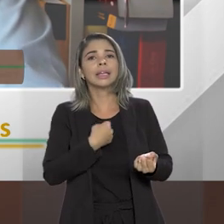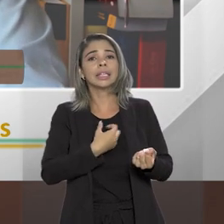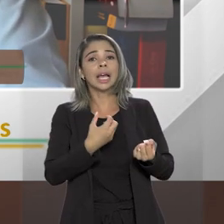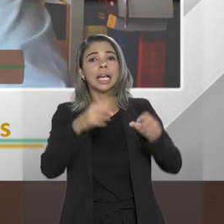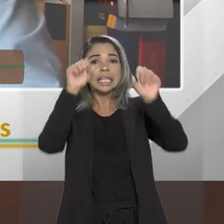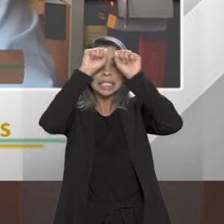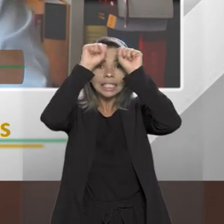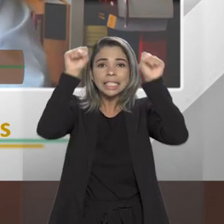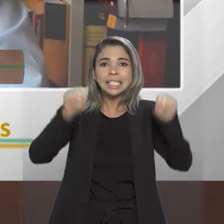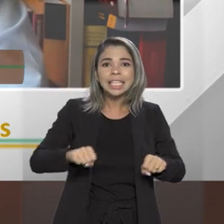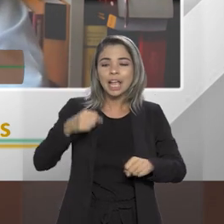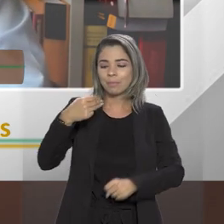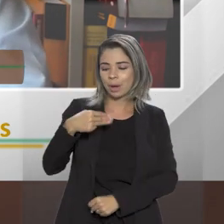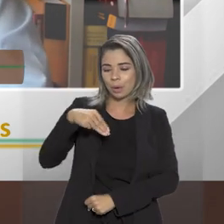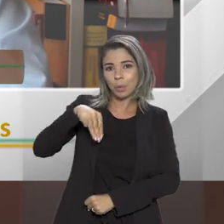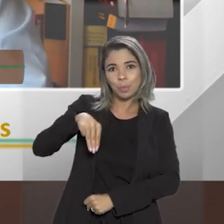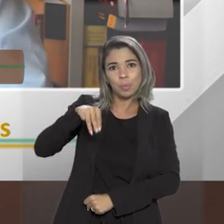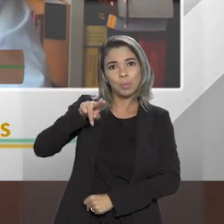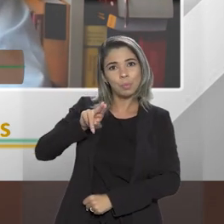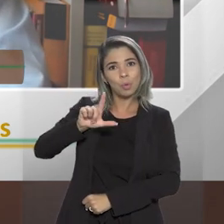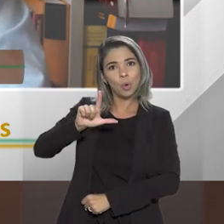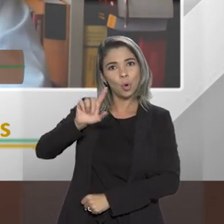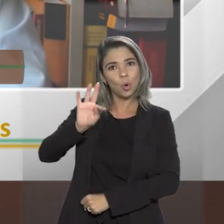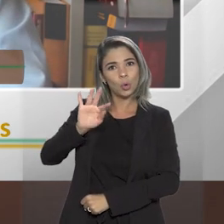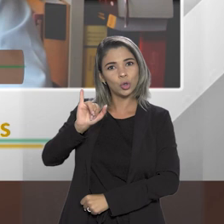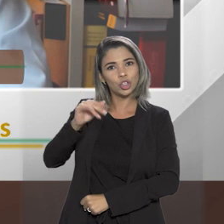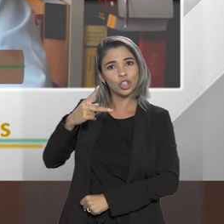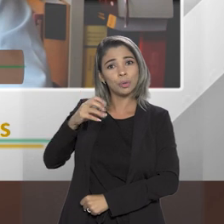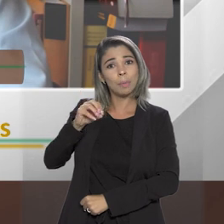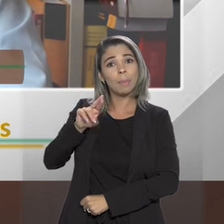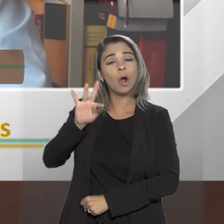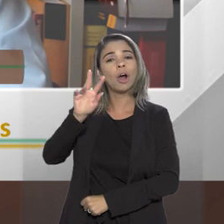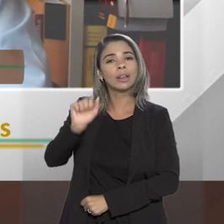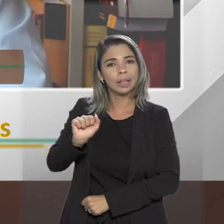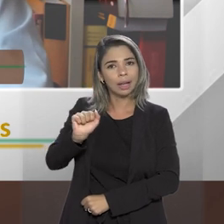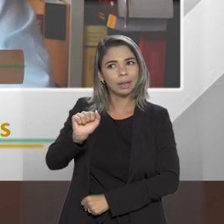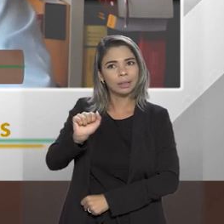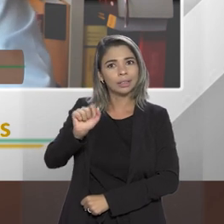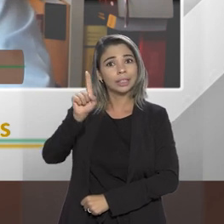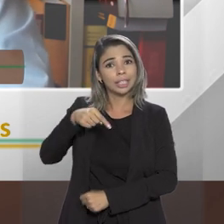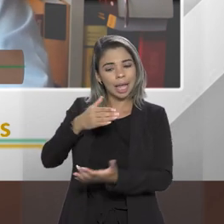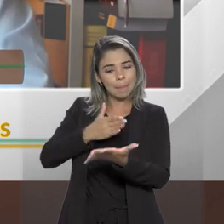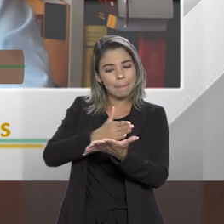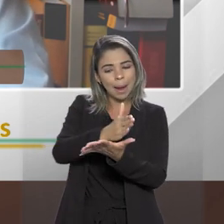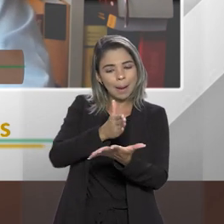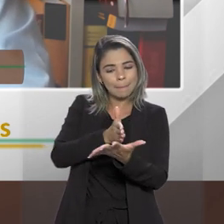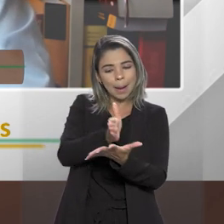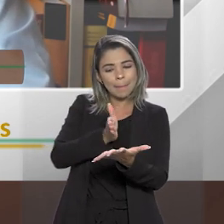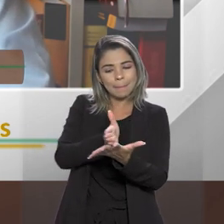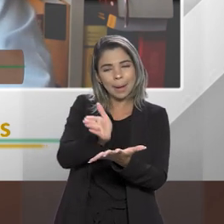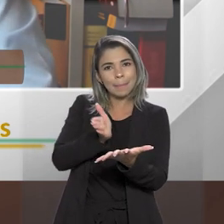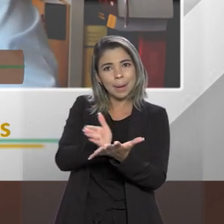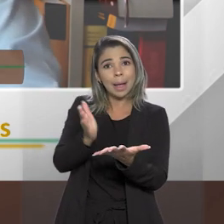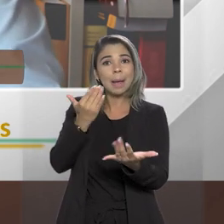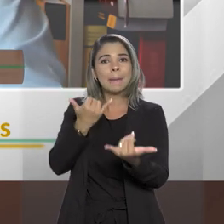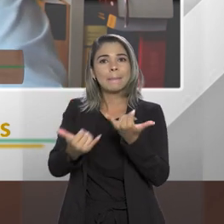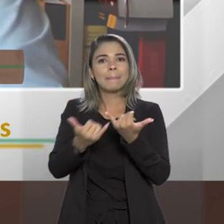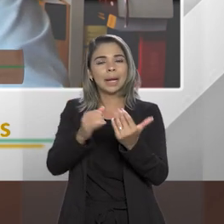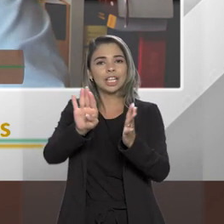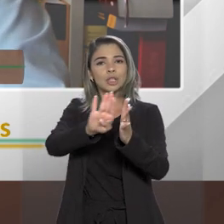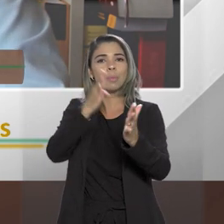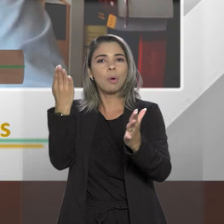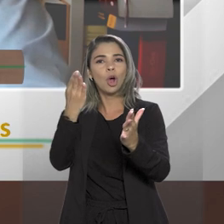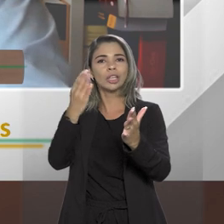multiportas. E daí? Ele faz essa pergunta. E é interessante que ele coloca essa